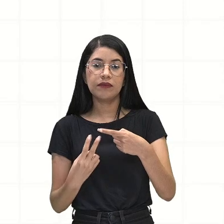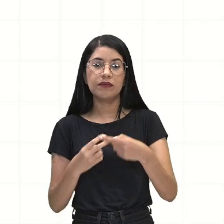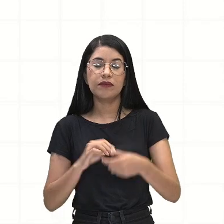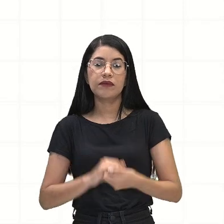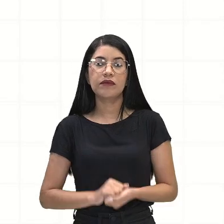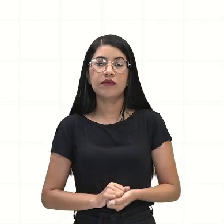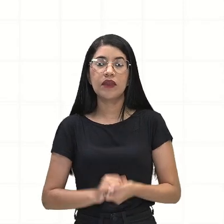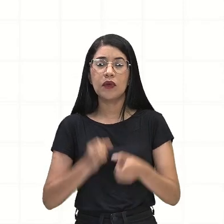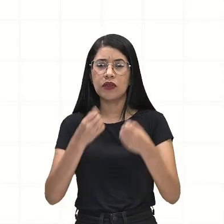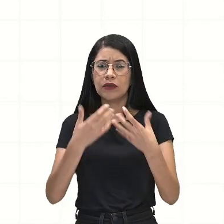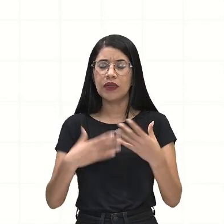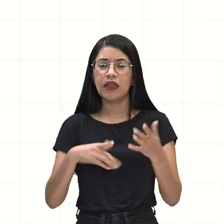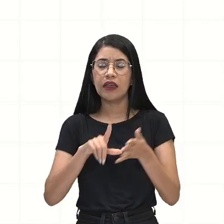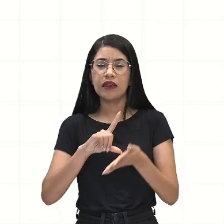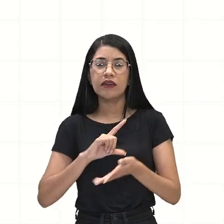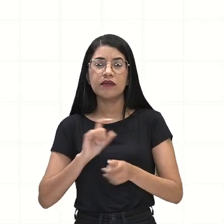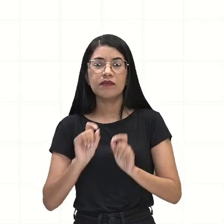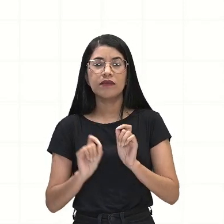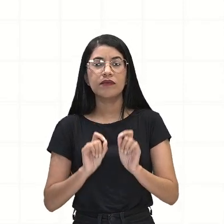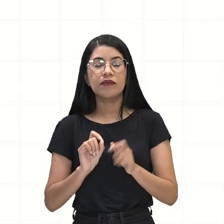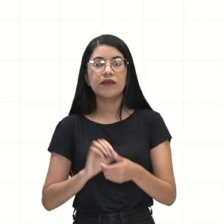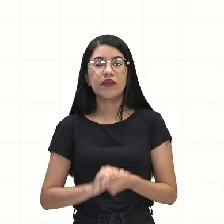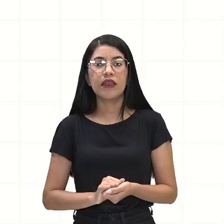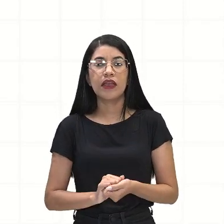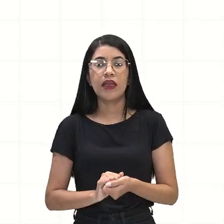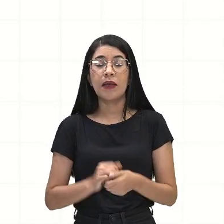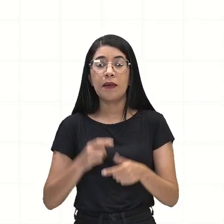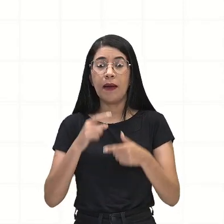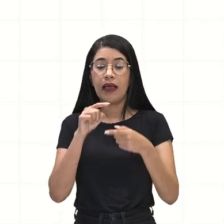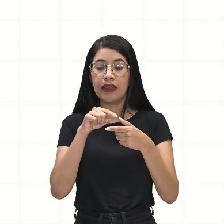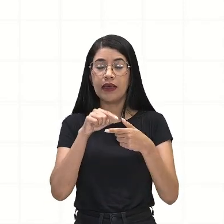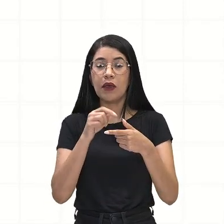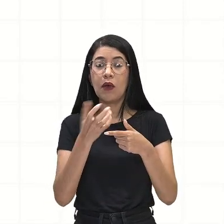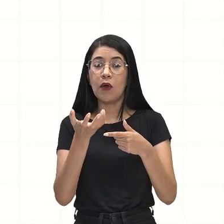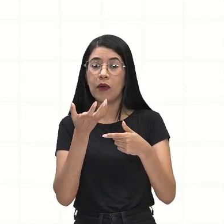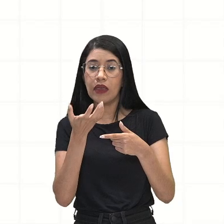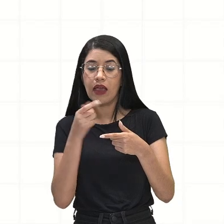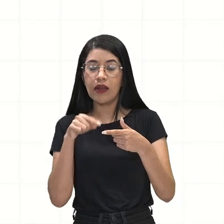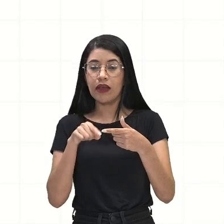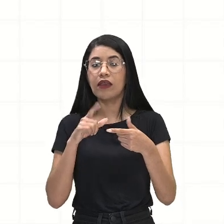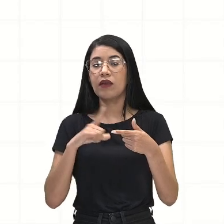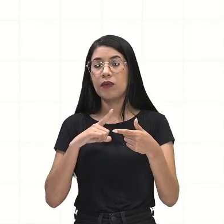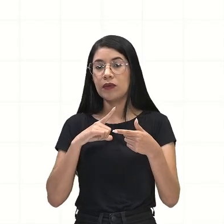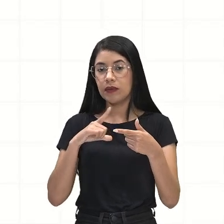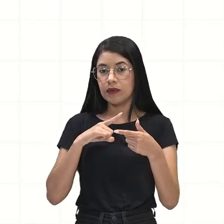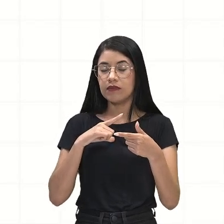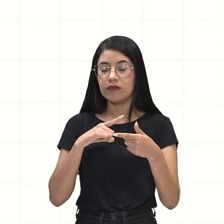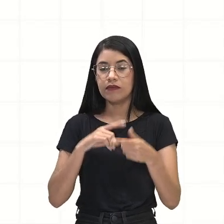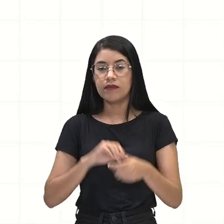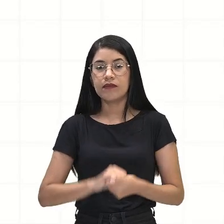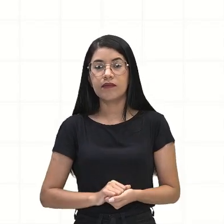como eu expliquei para vocês, né? É o que eu quero sobre o que eu tenho.